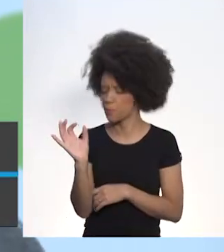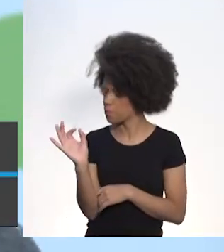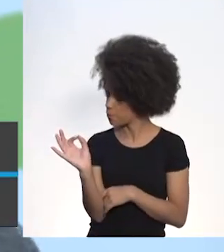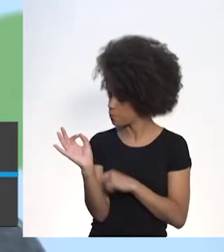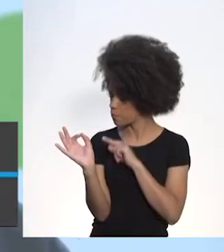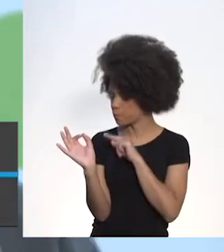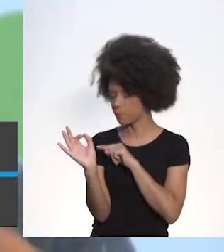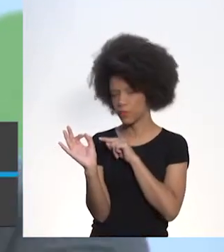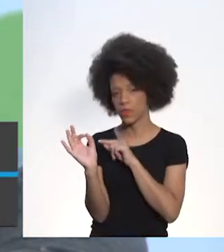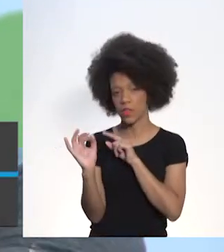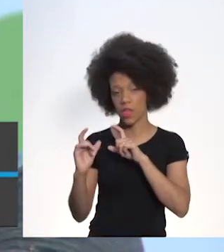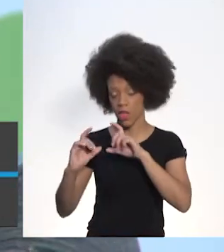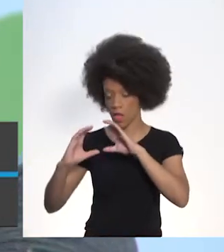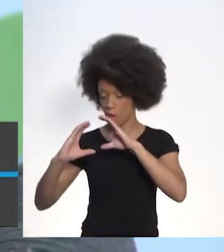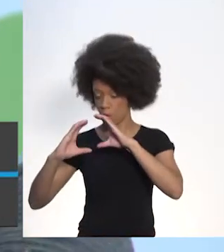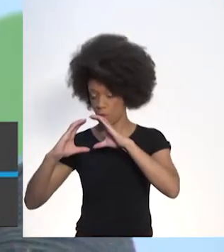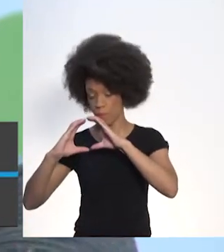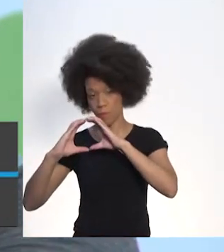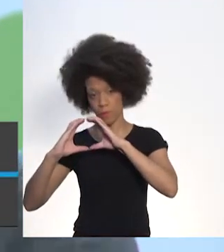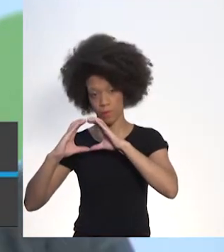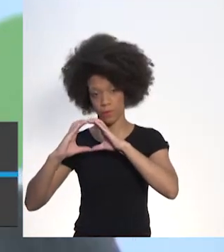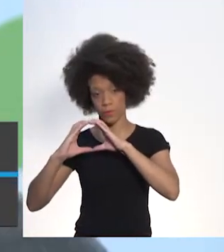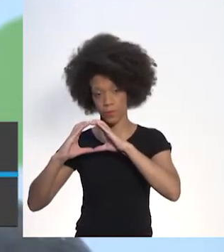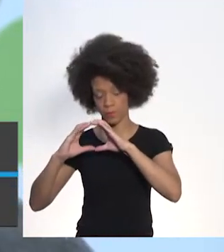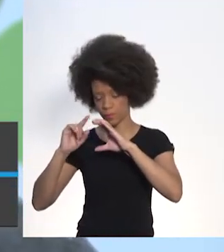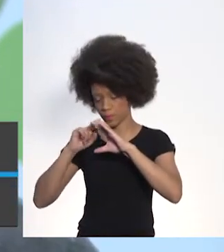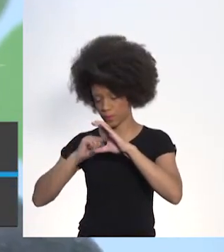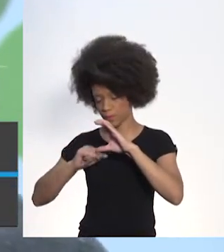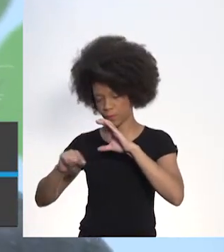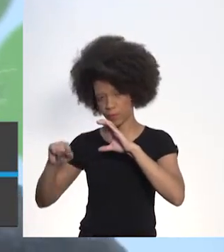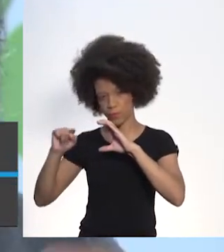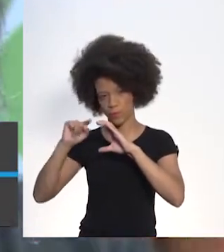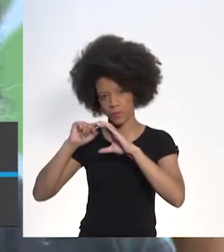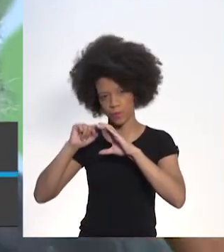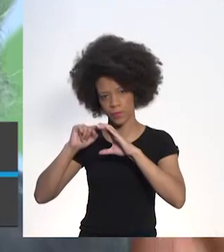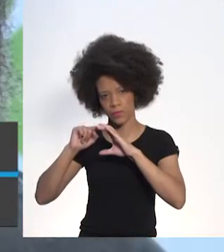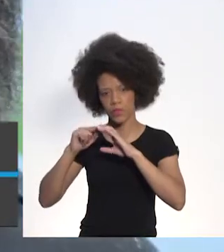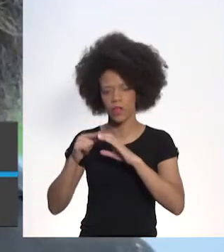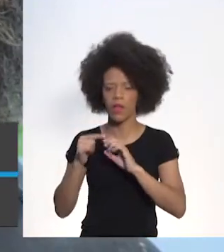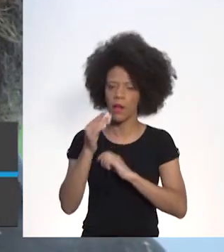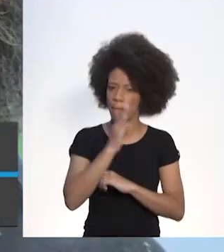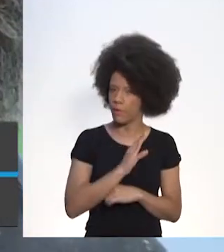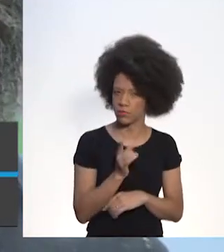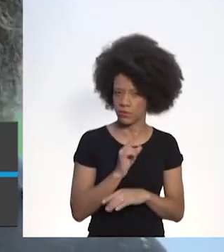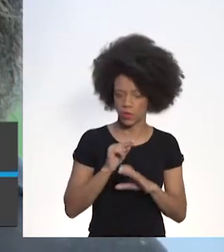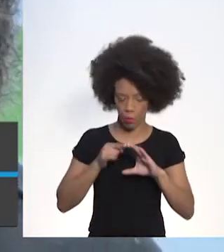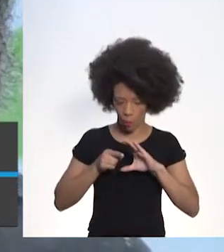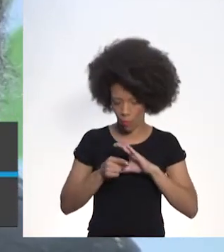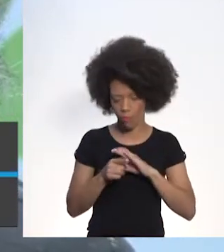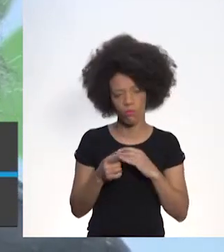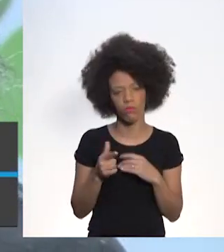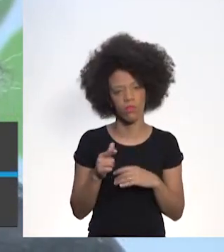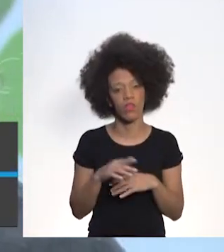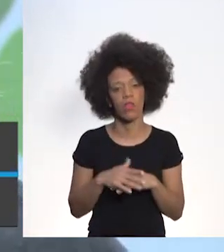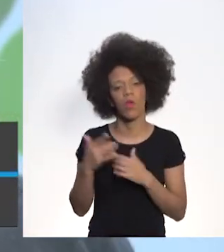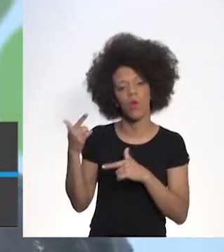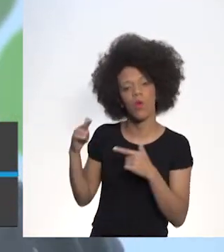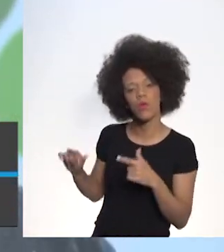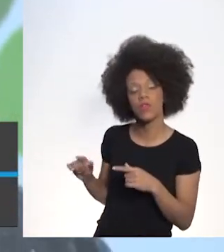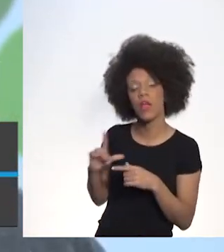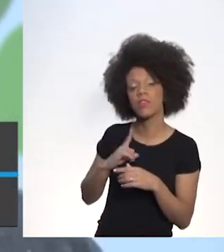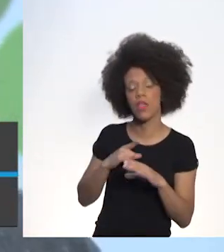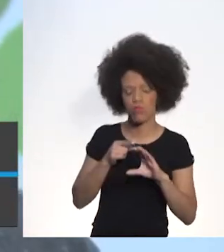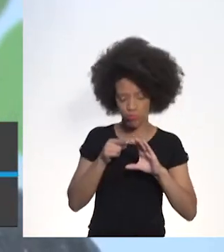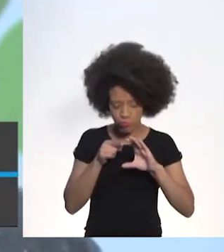é um círculo, porque ó, ela não é vazada, tá vendo? Ela é preenchida. Aqui no Brasil ela não é vazada, né? Alguns países as moedas são furadas,